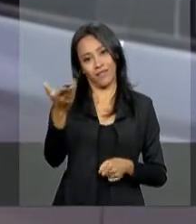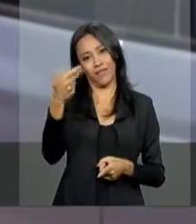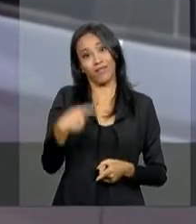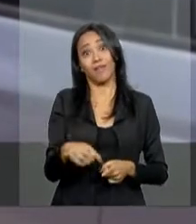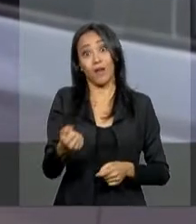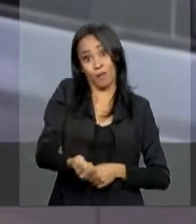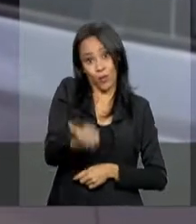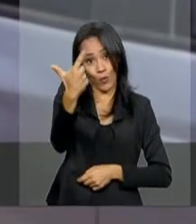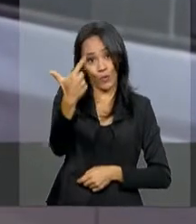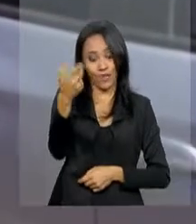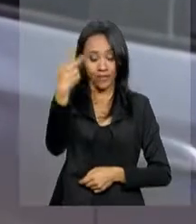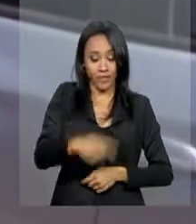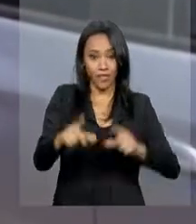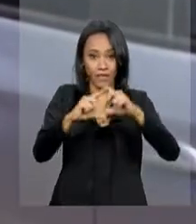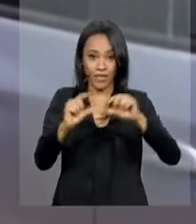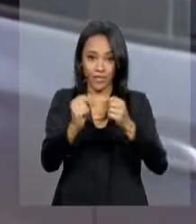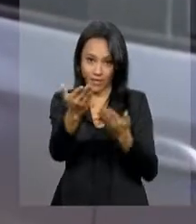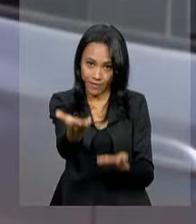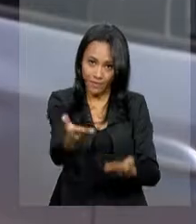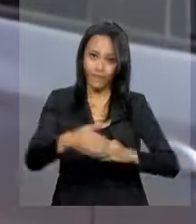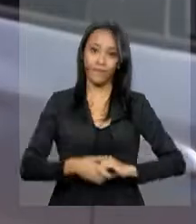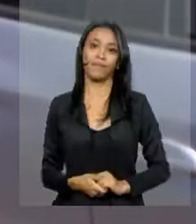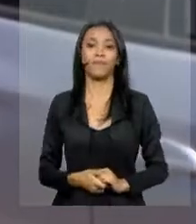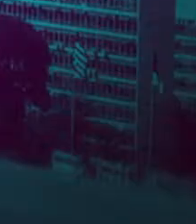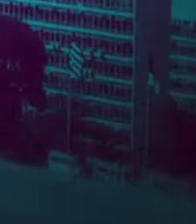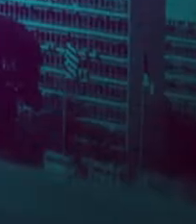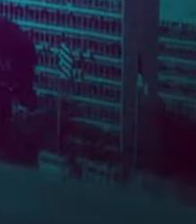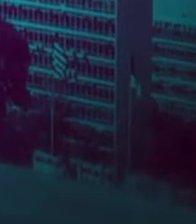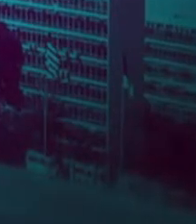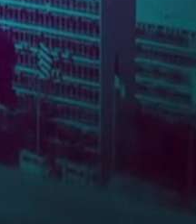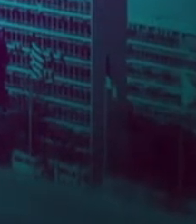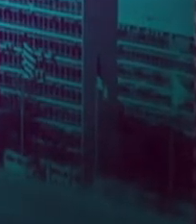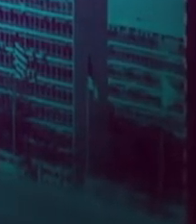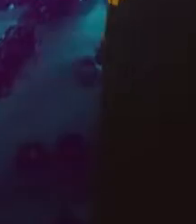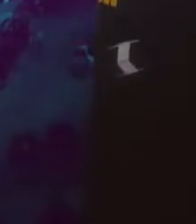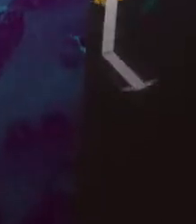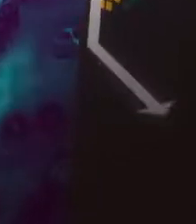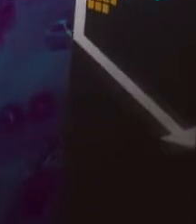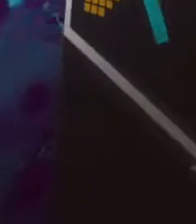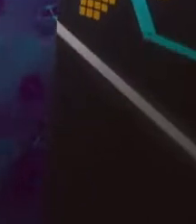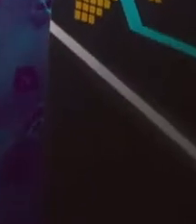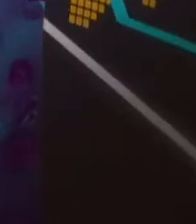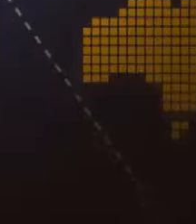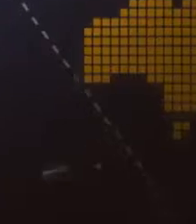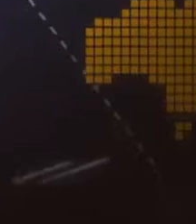ao meio-dia. De Brasília, Luana Karen.